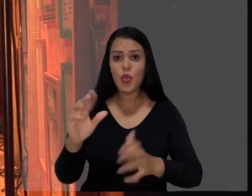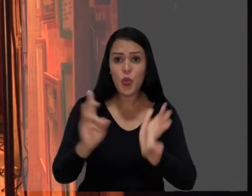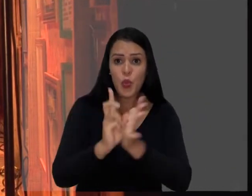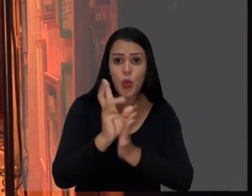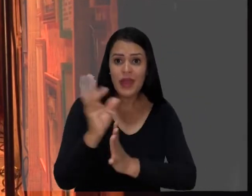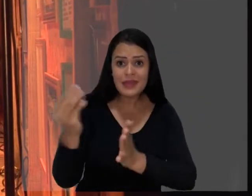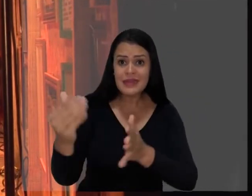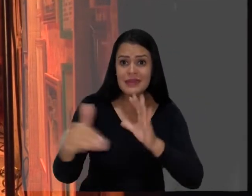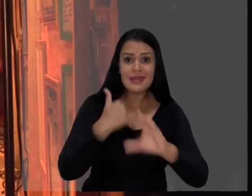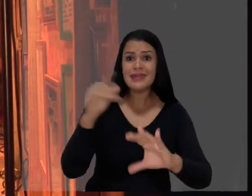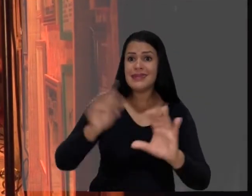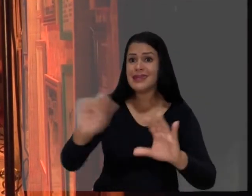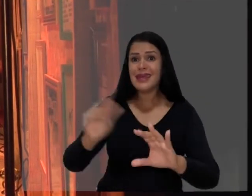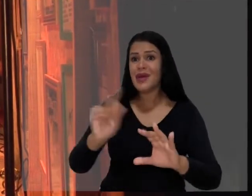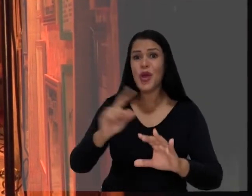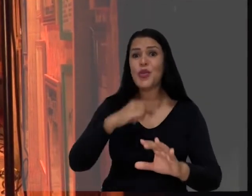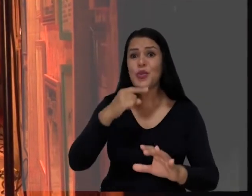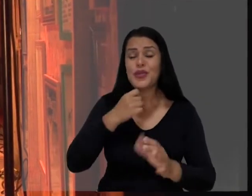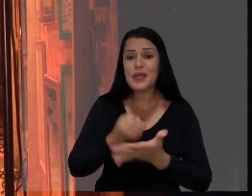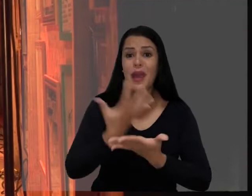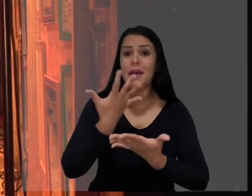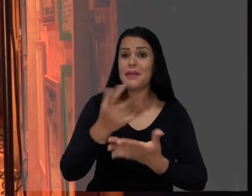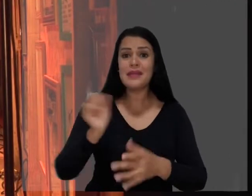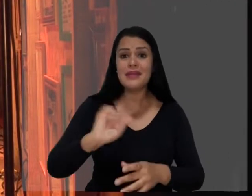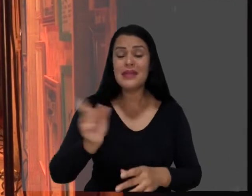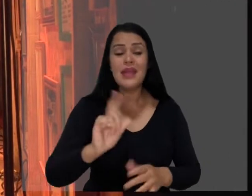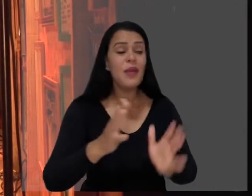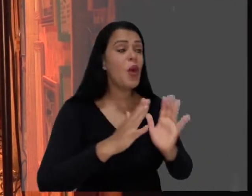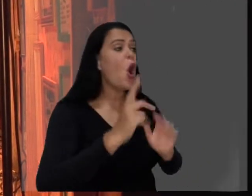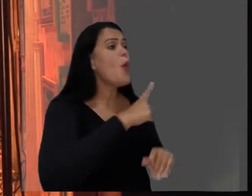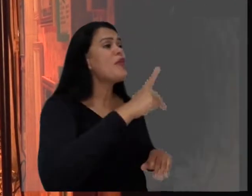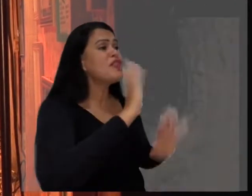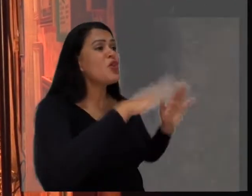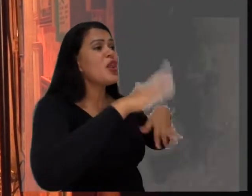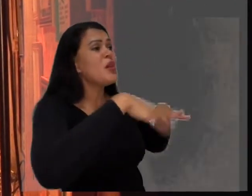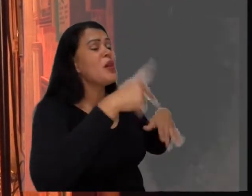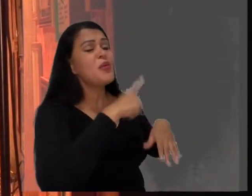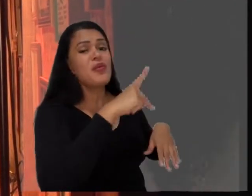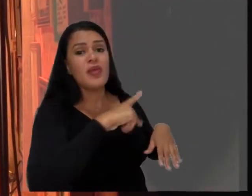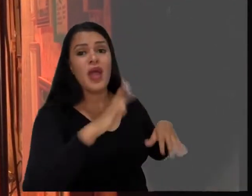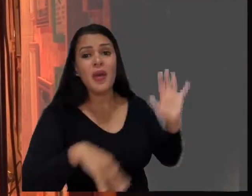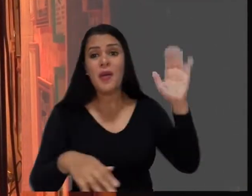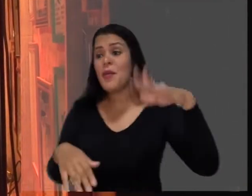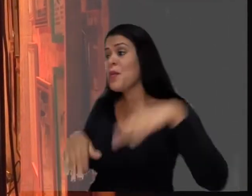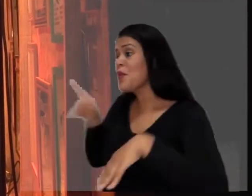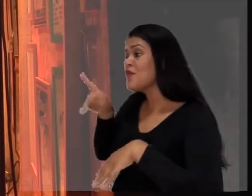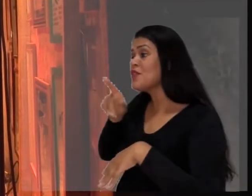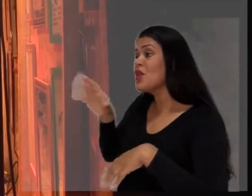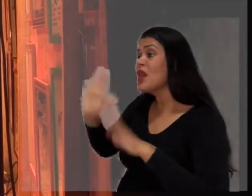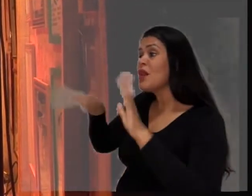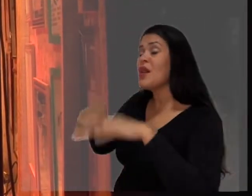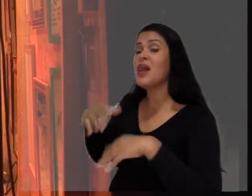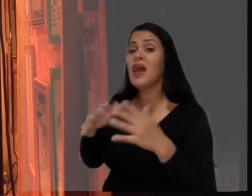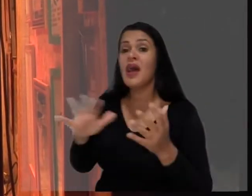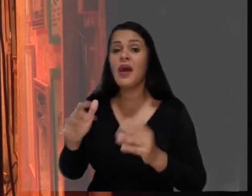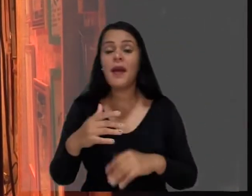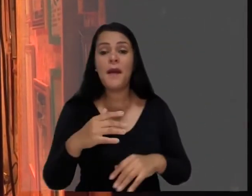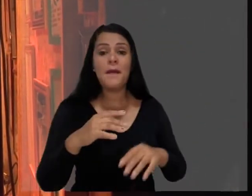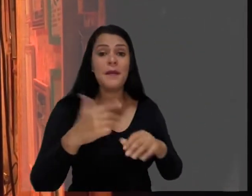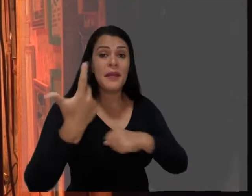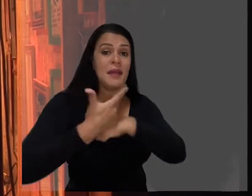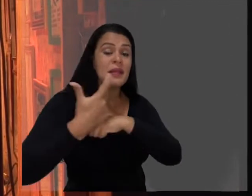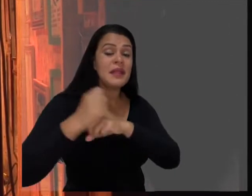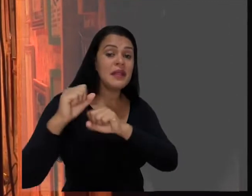WhatsApp, porque eu não consigo ver todos pelo WhatsApp, tem que ser por e-mail. E tem que ser o PDF que eu não consigo prestar atenção, tá bom, pessoal? Gente, vamos